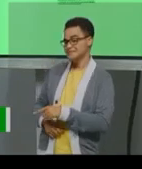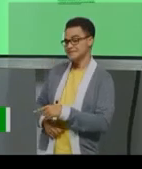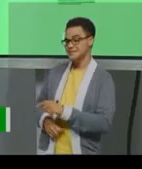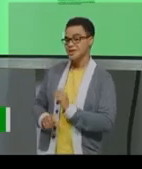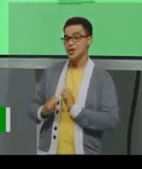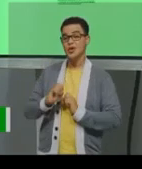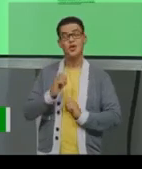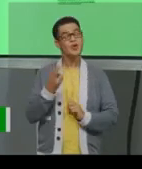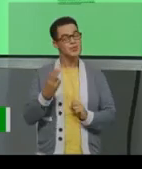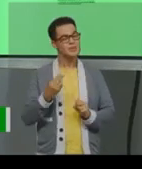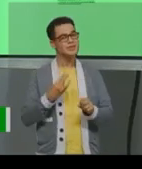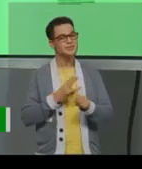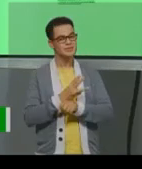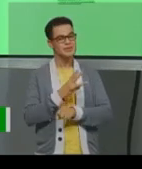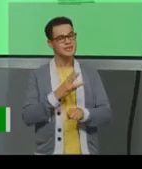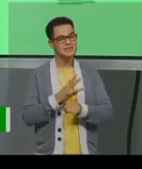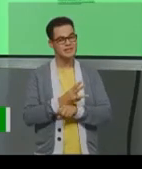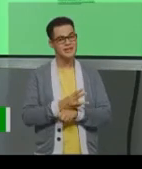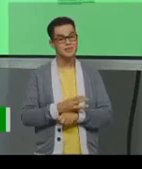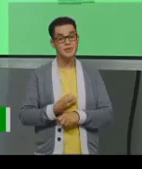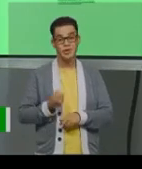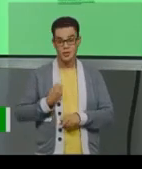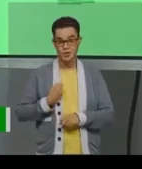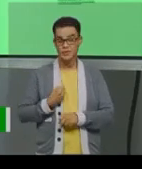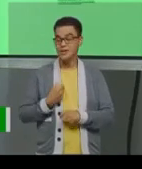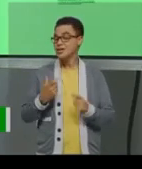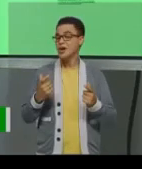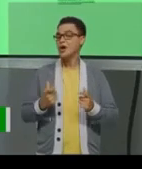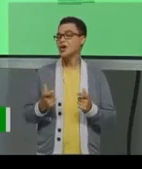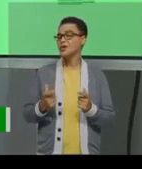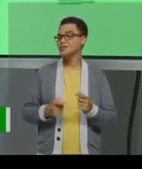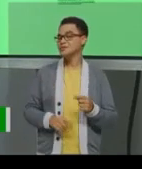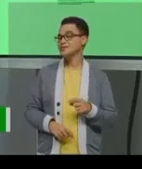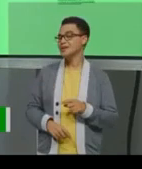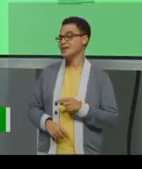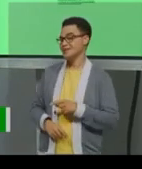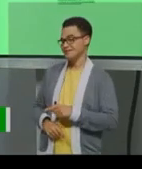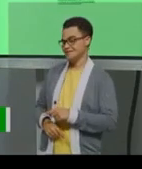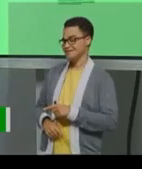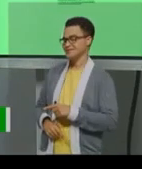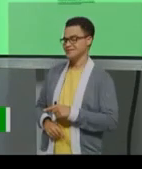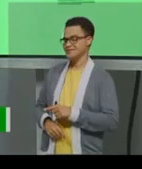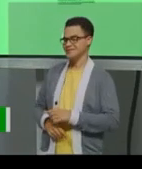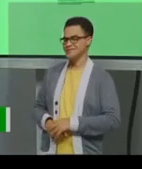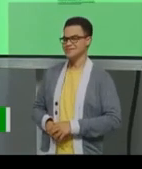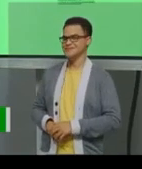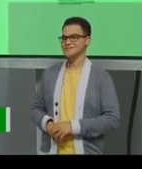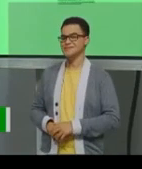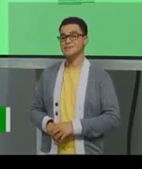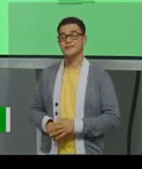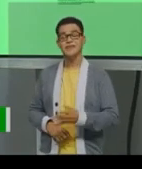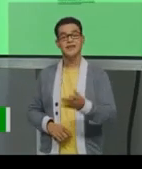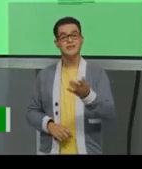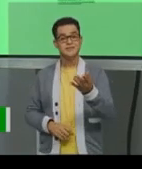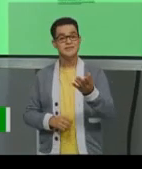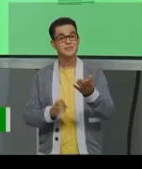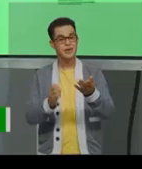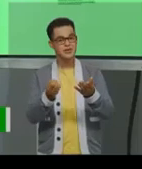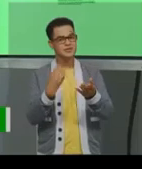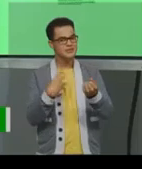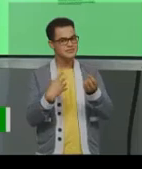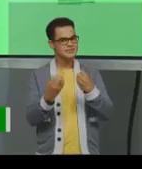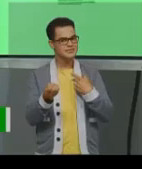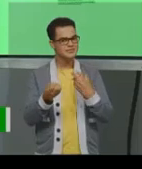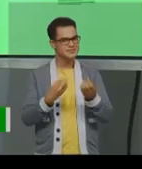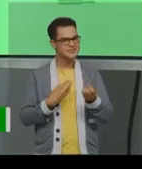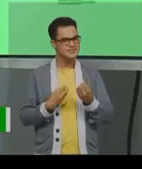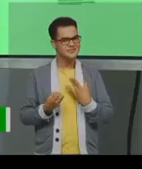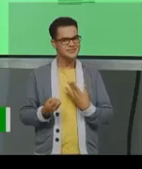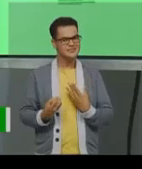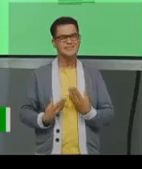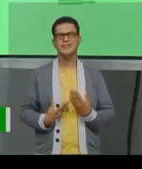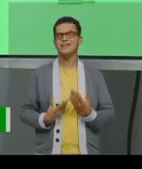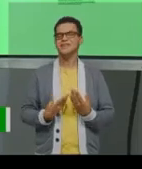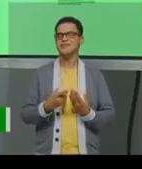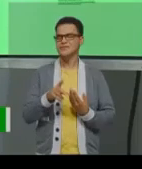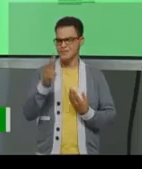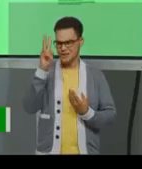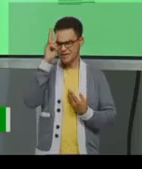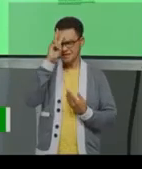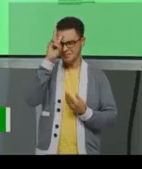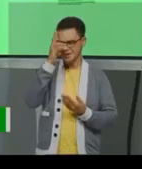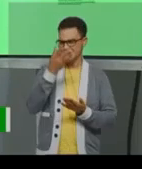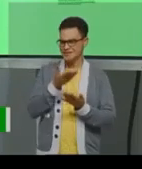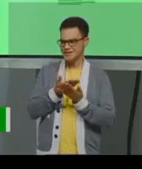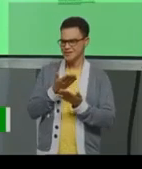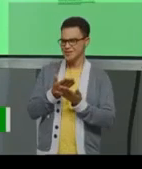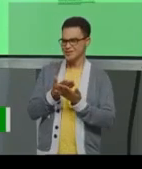para o nosso WhatsApp, nos números que estão aparecendo na sua tela. Enquanto você envia mais dúvidas para a gente, vamos celebrar as aulas de